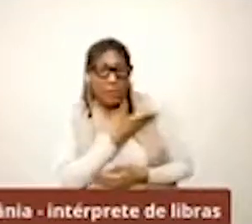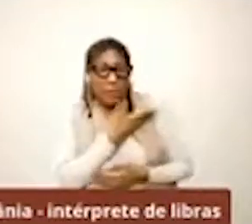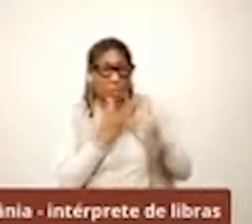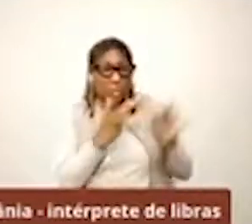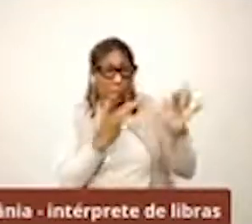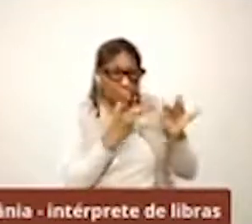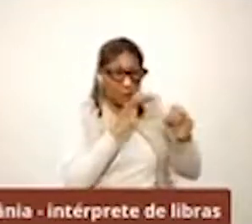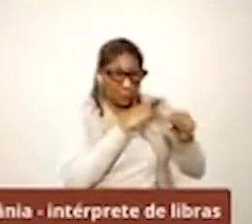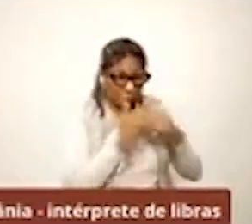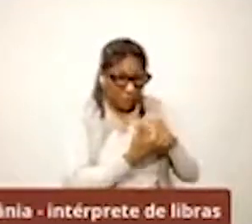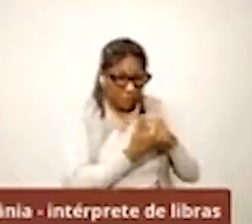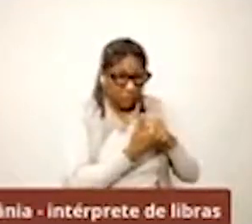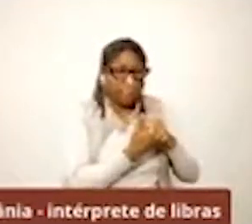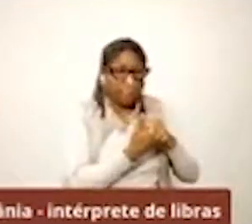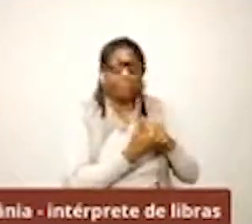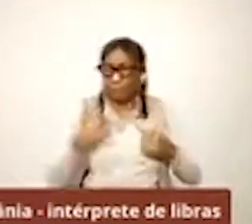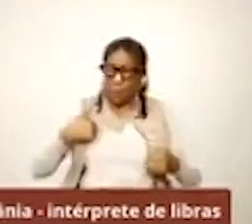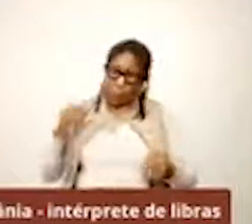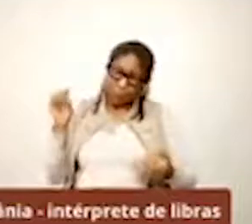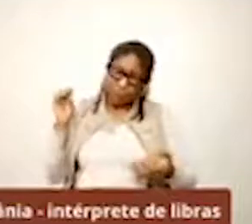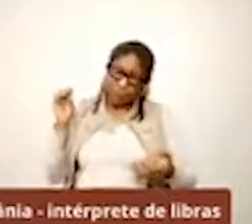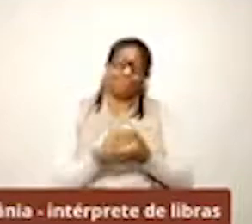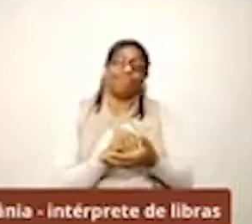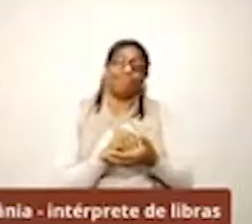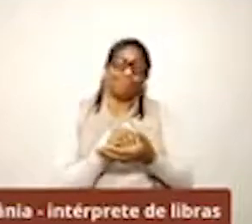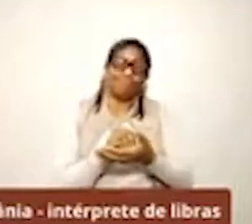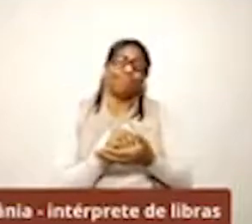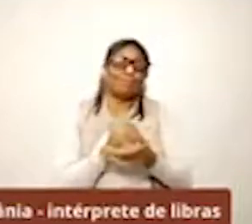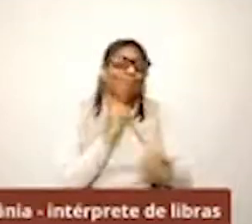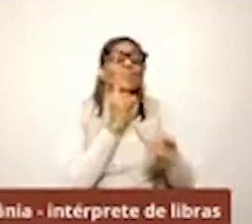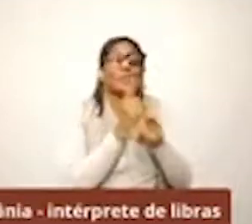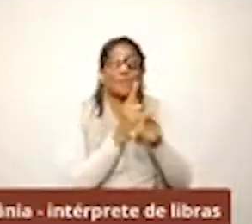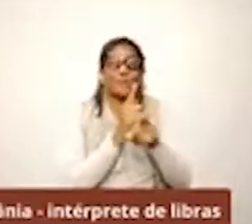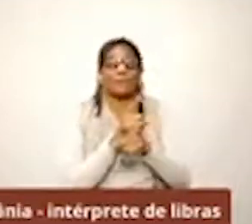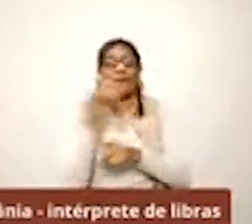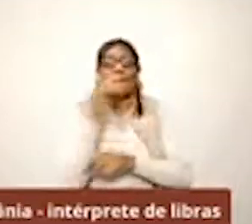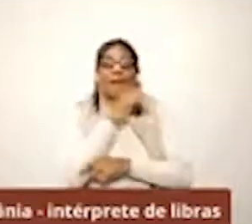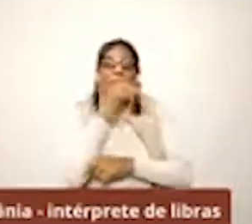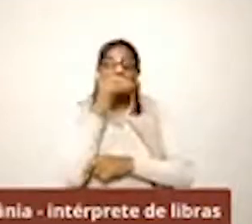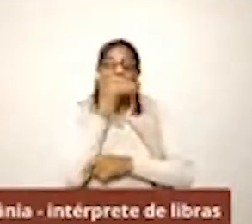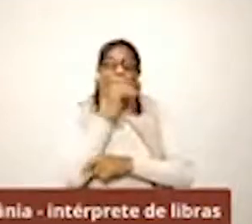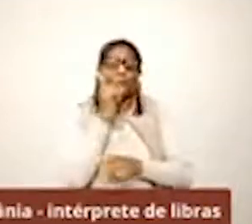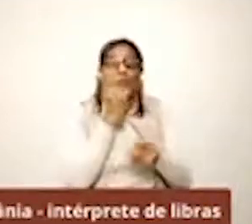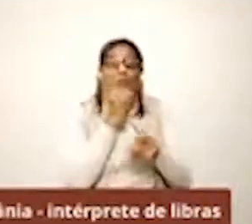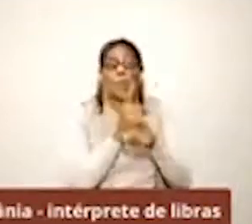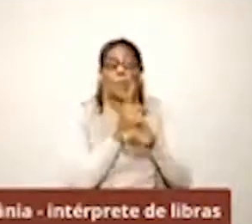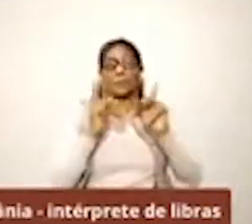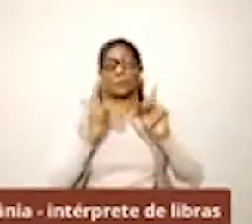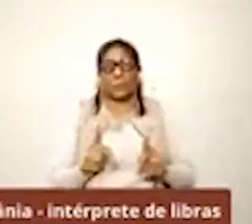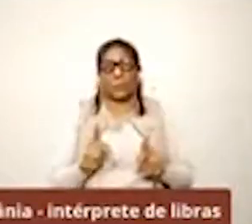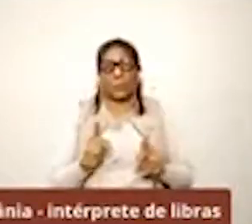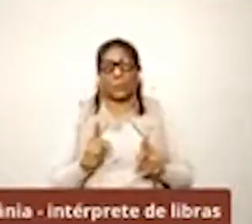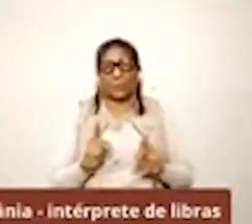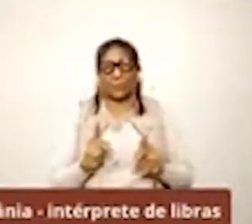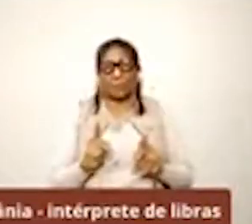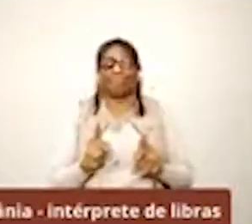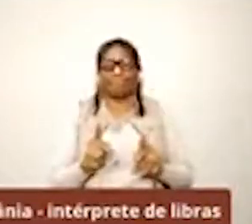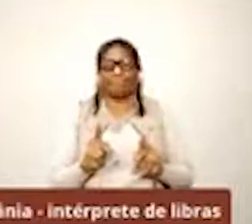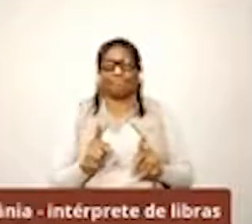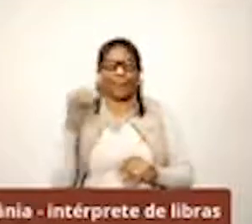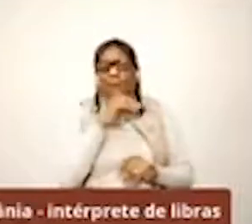diagnosticar mais rápido e buscar as pessoas contatantes deste confirmado rapidamente